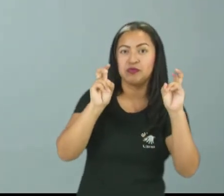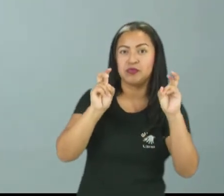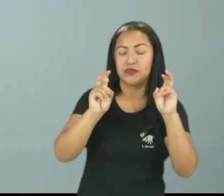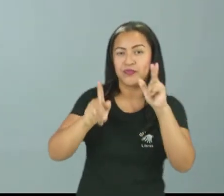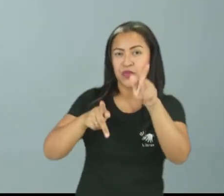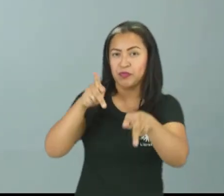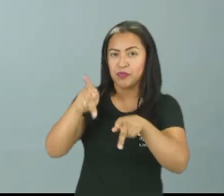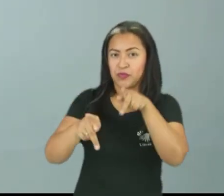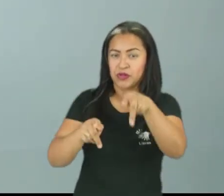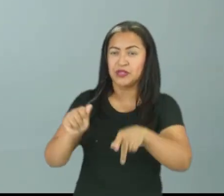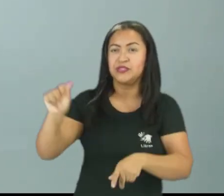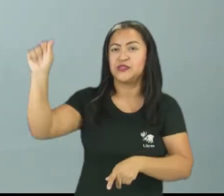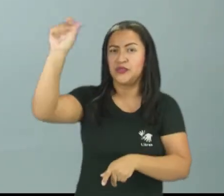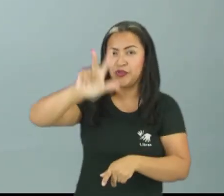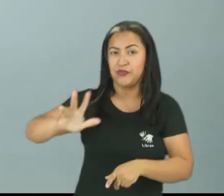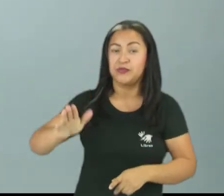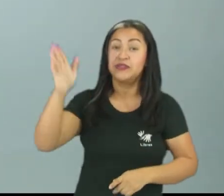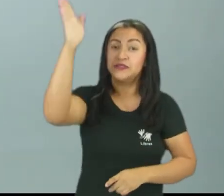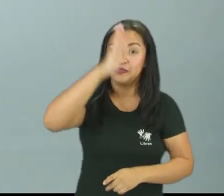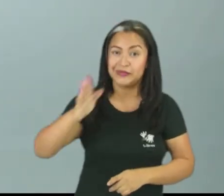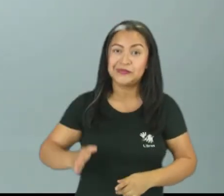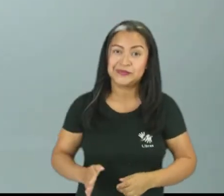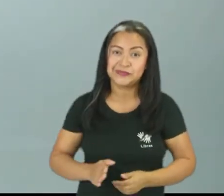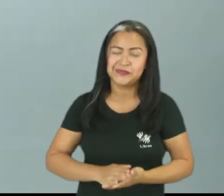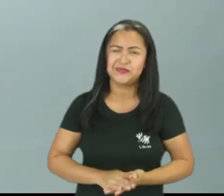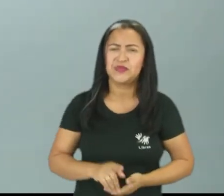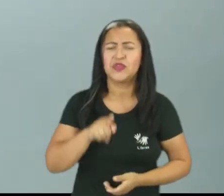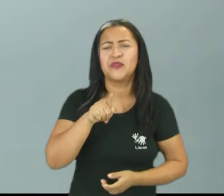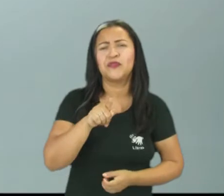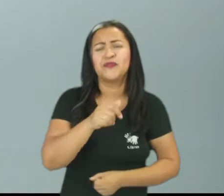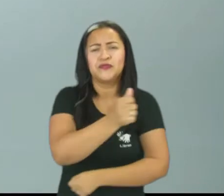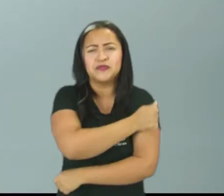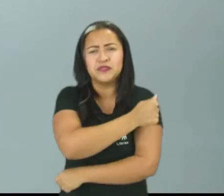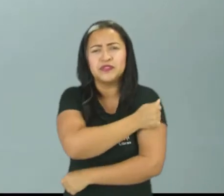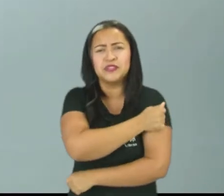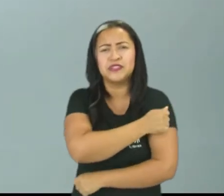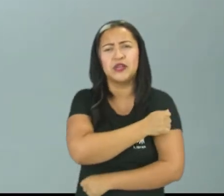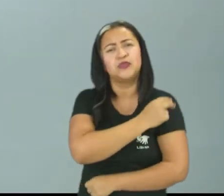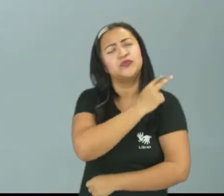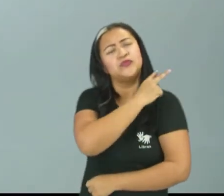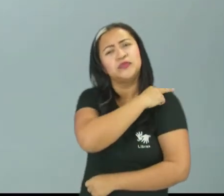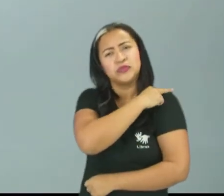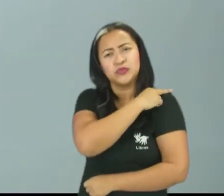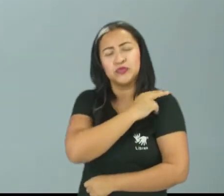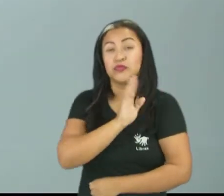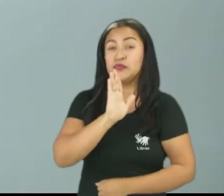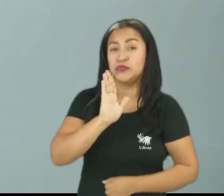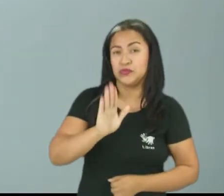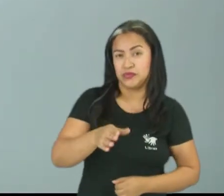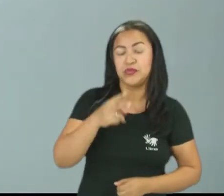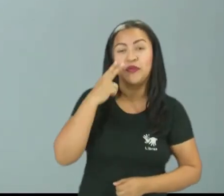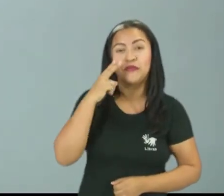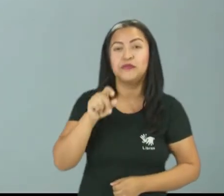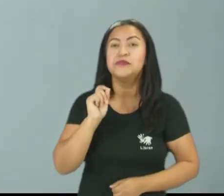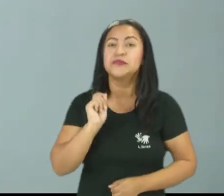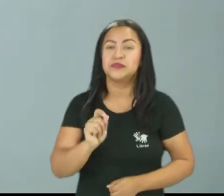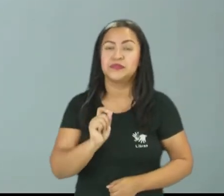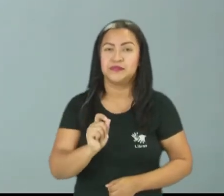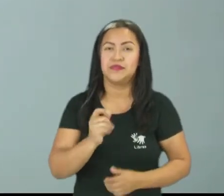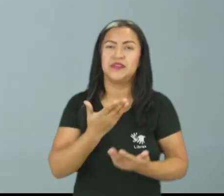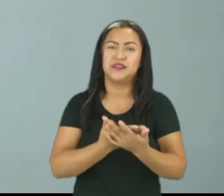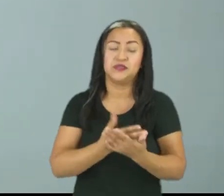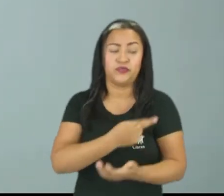população afro-brasileira no nosso país. Vocês alunos da segunda série, nós já vimos aqui, né, a questão